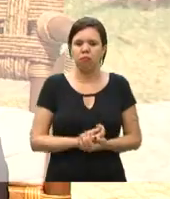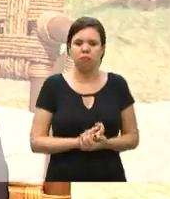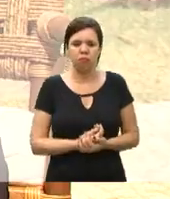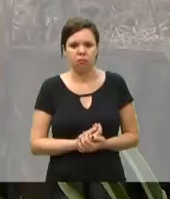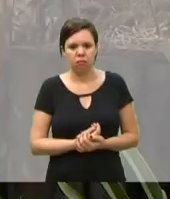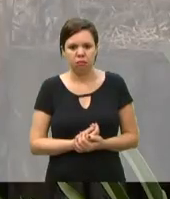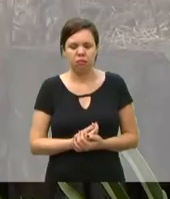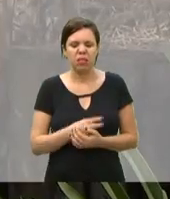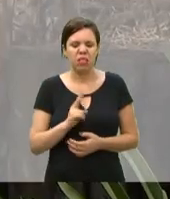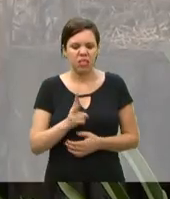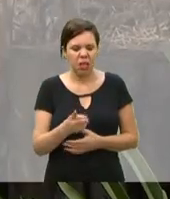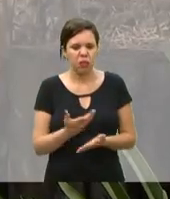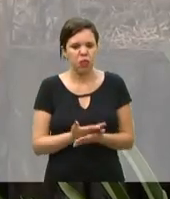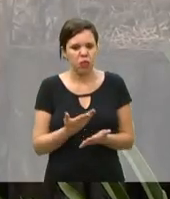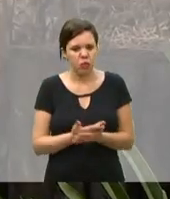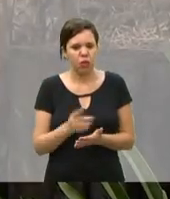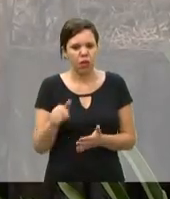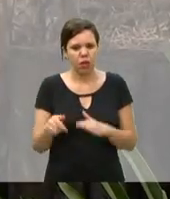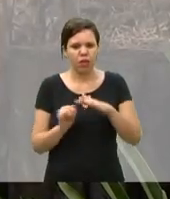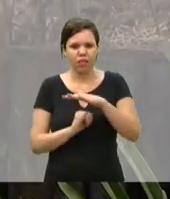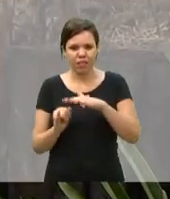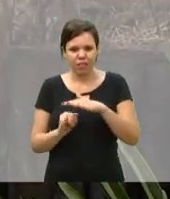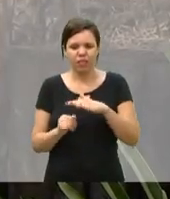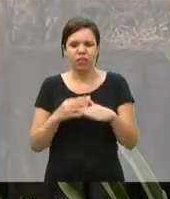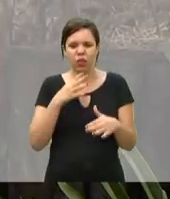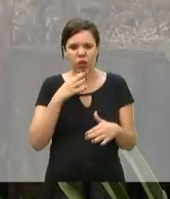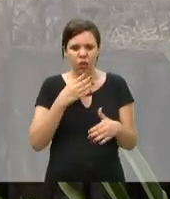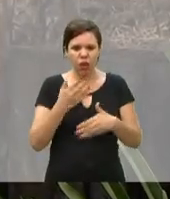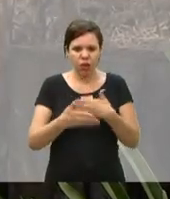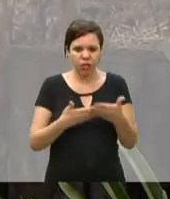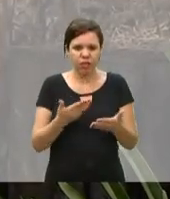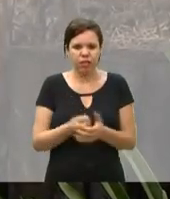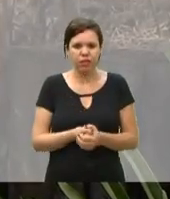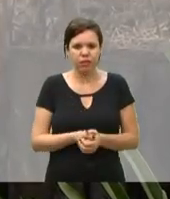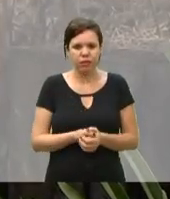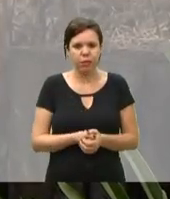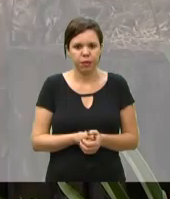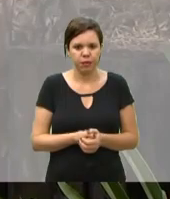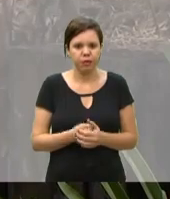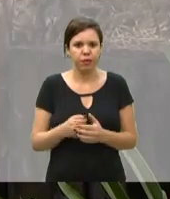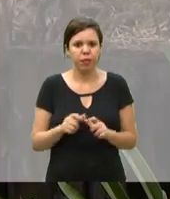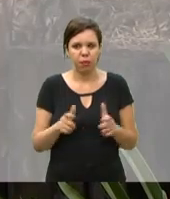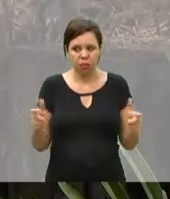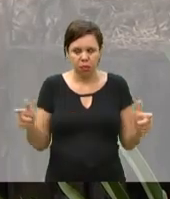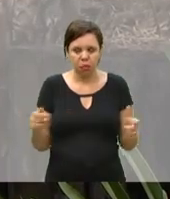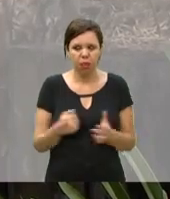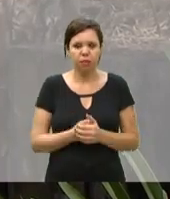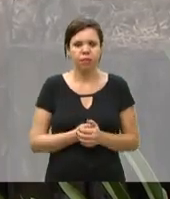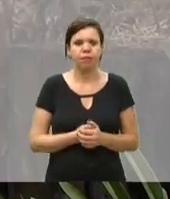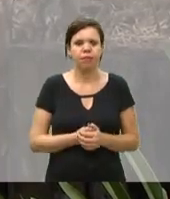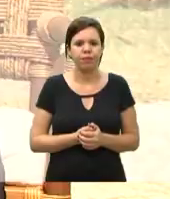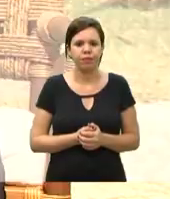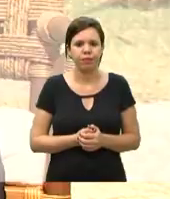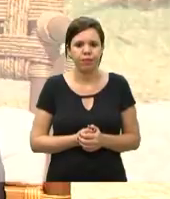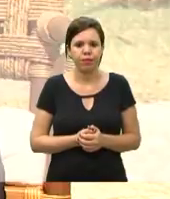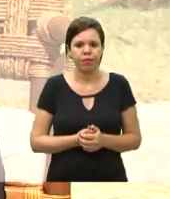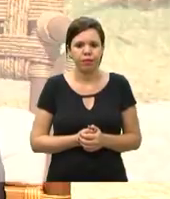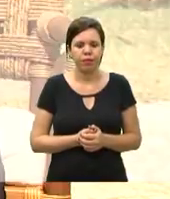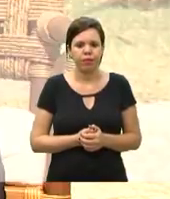se atualizando. O Instituto Ser também foi se conhecendo, né? Foi crescendo, foi se conhecendo,